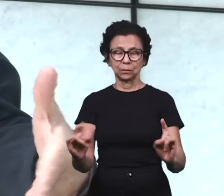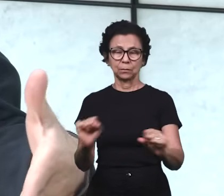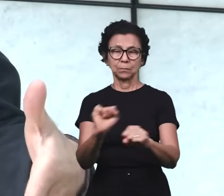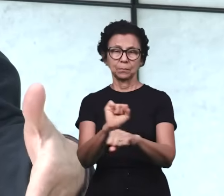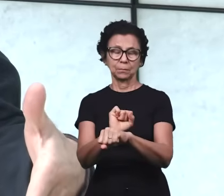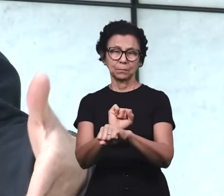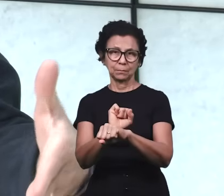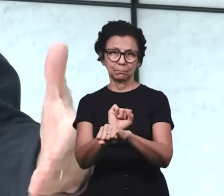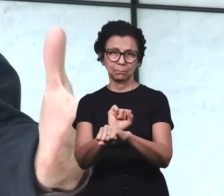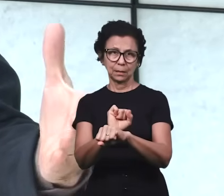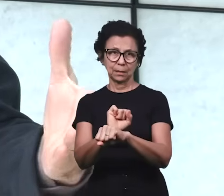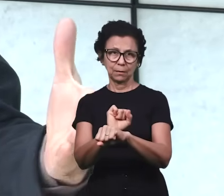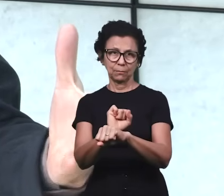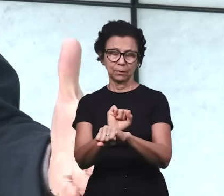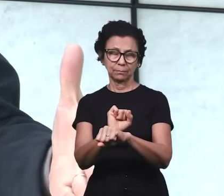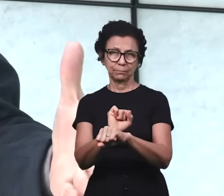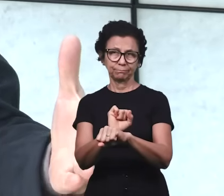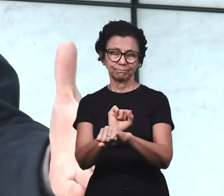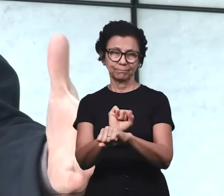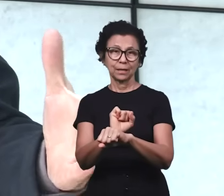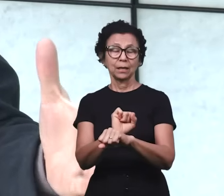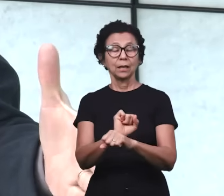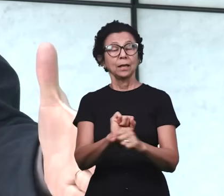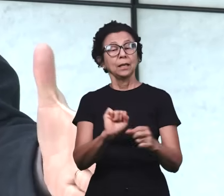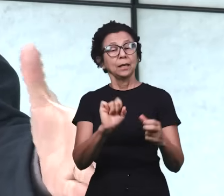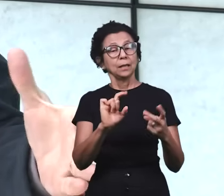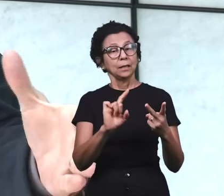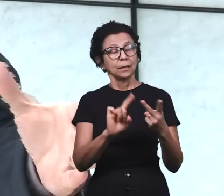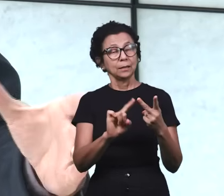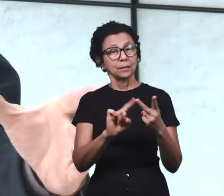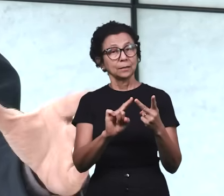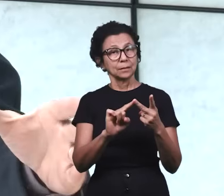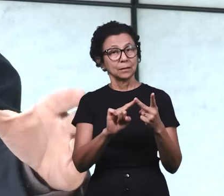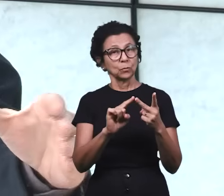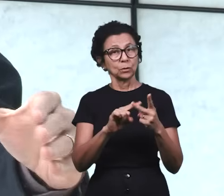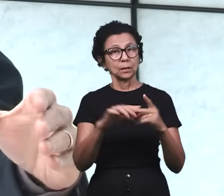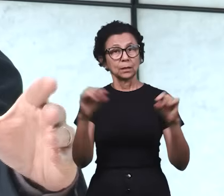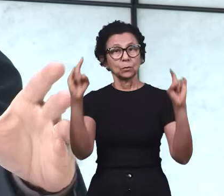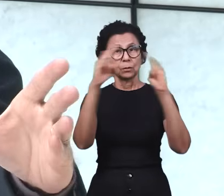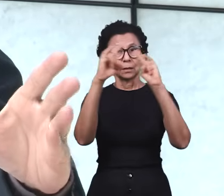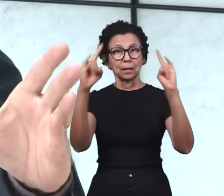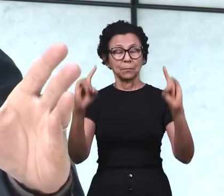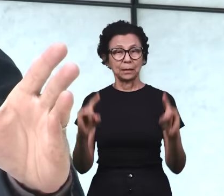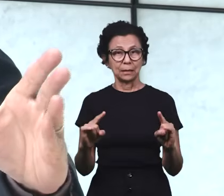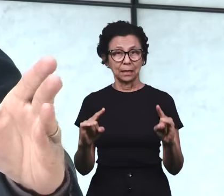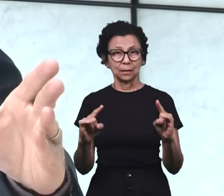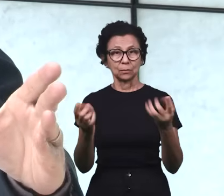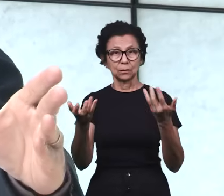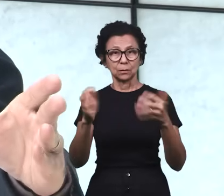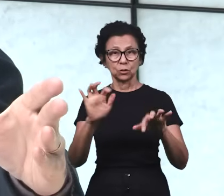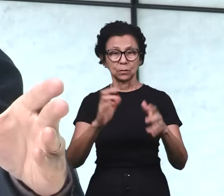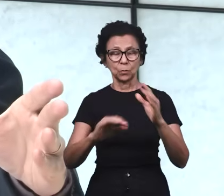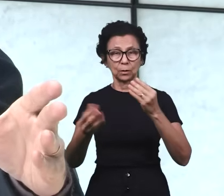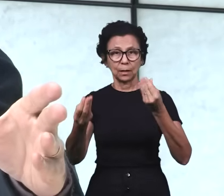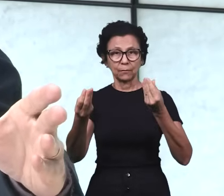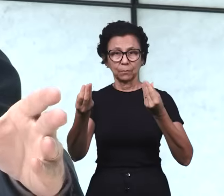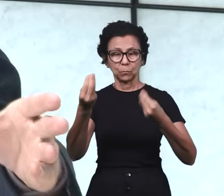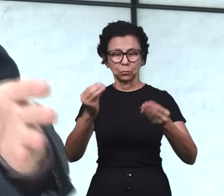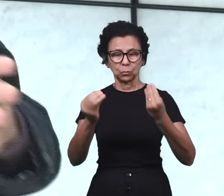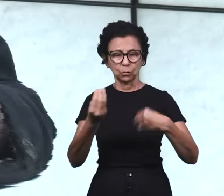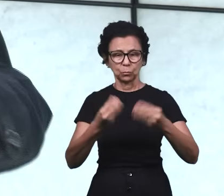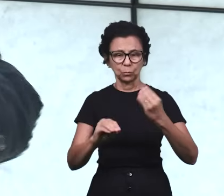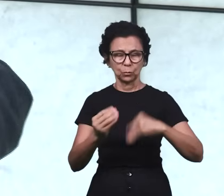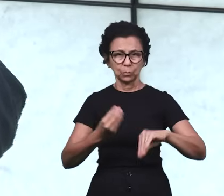há posições para momentos da nossa Boa vida, palavra. não é? O Senhor Glória a nos, Jesus. nos posicionou, às